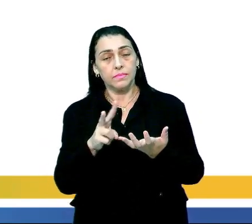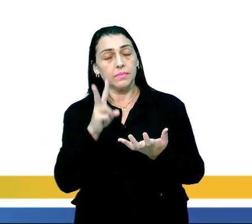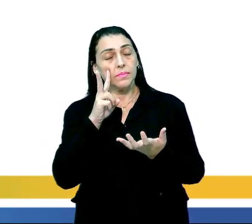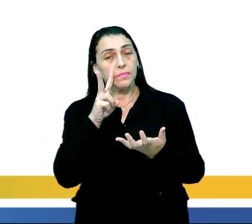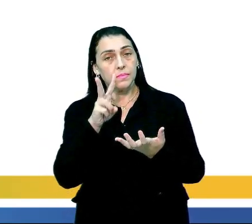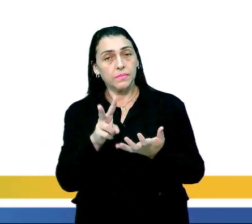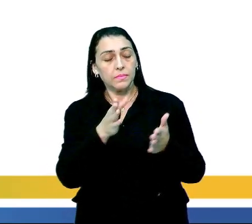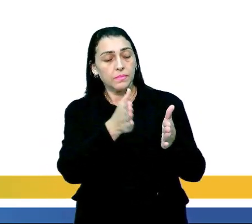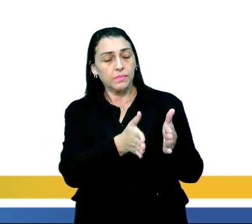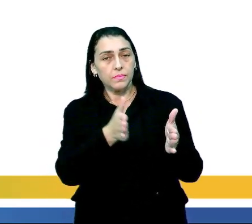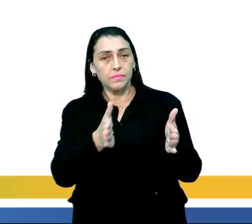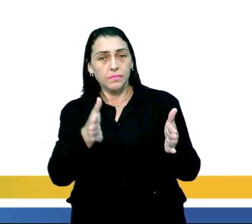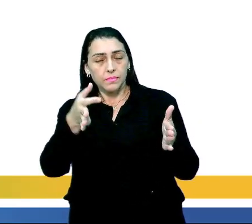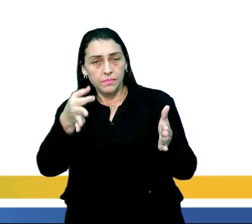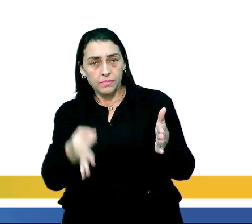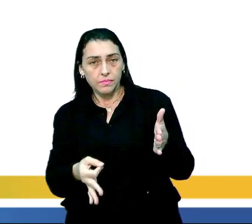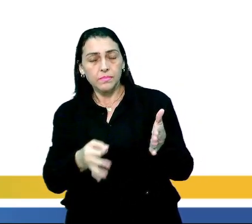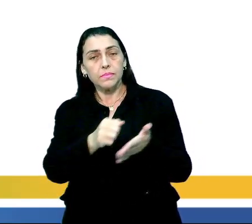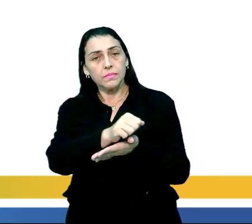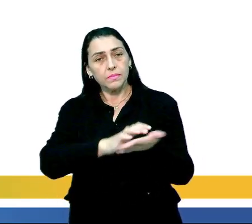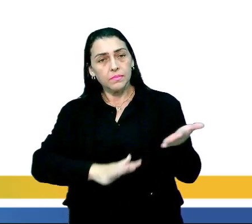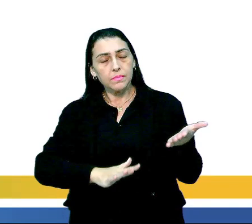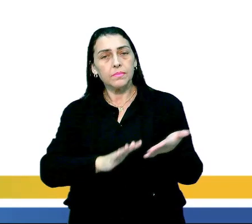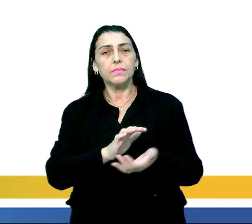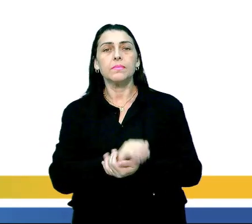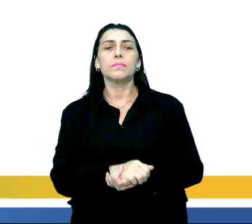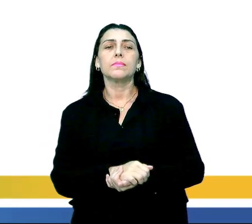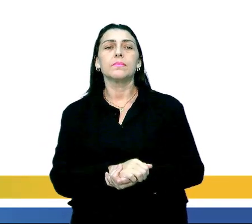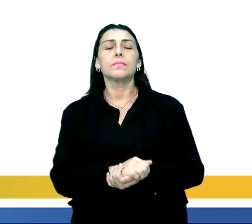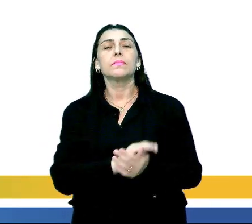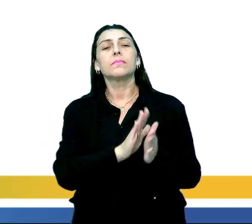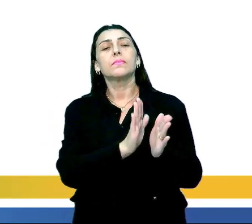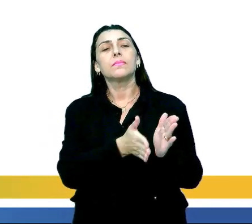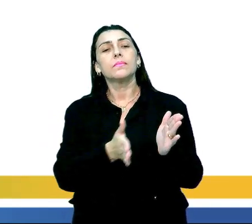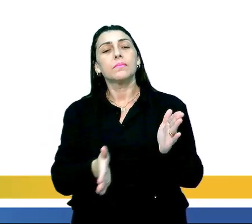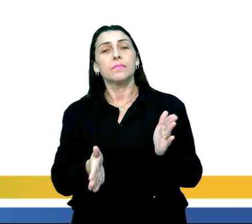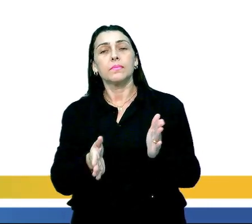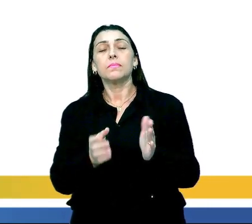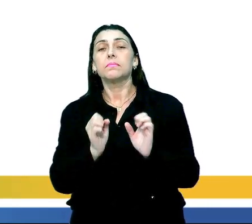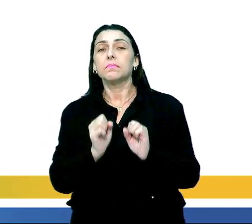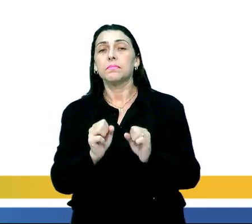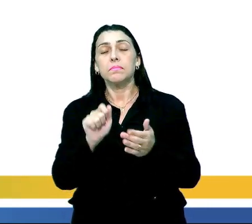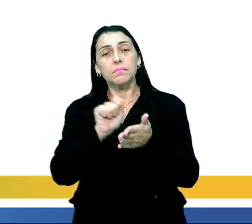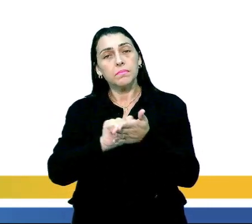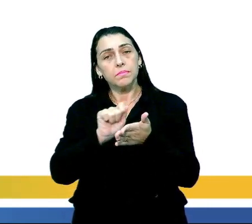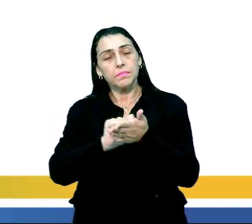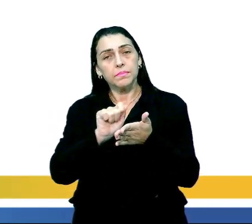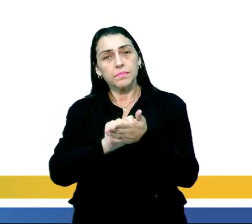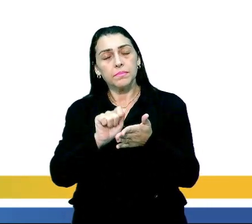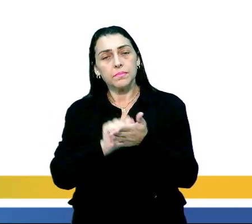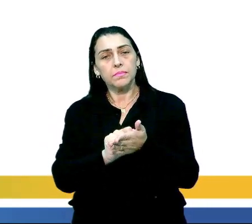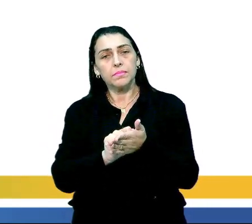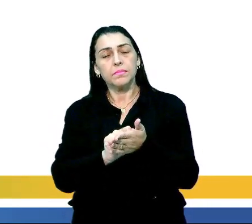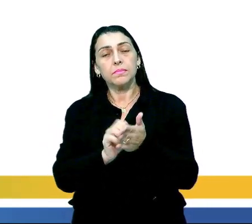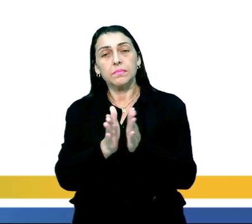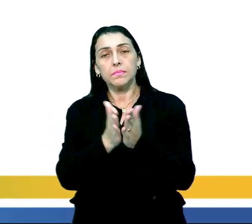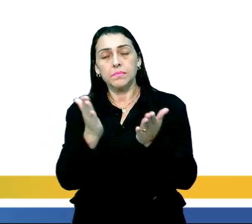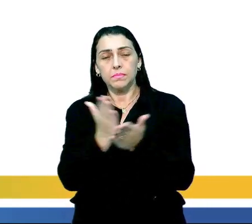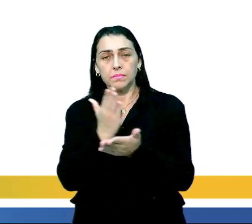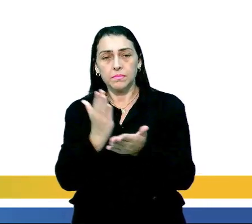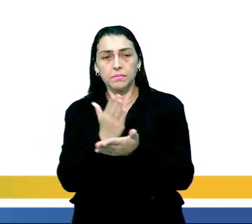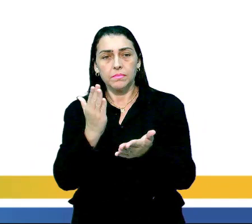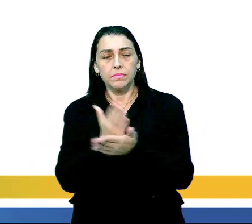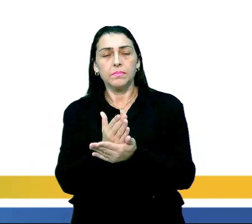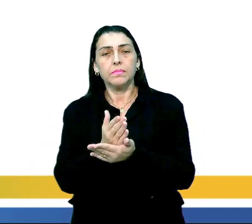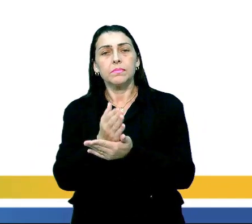acompanhem comigo a sequência correta desse exercício, tá? A sequência correta vocês podem anotar aí, conforme está no livro.